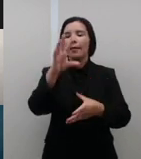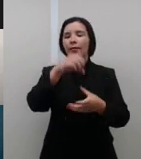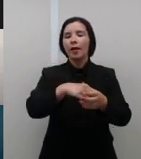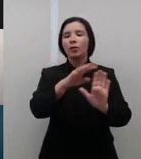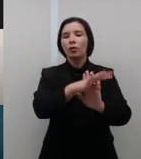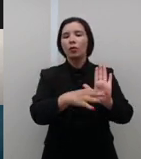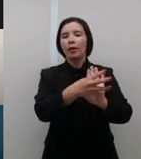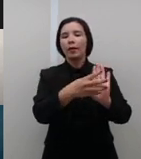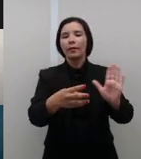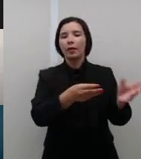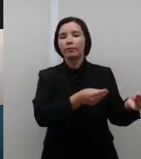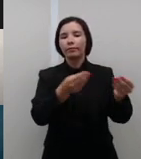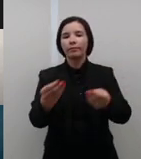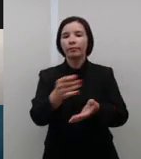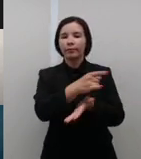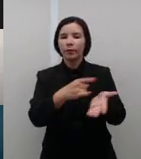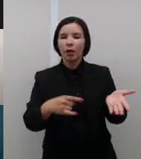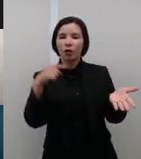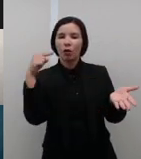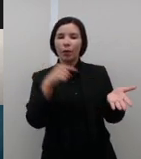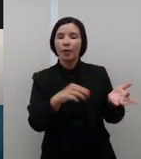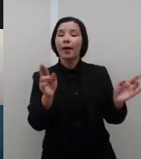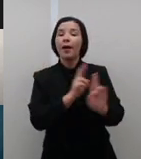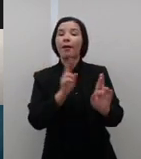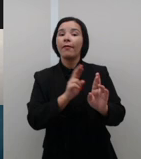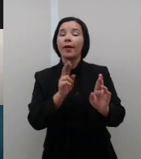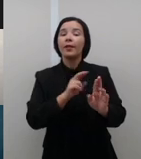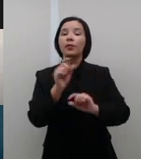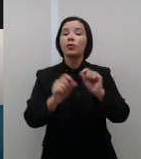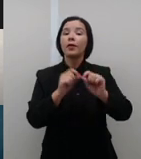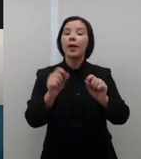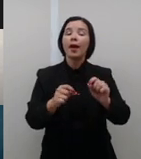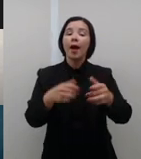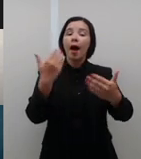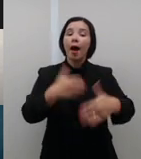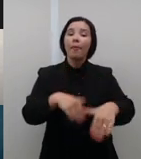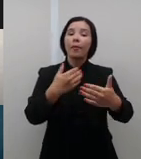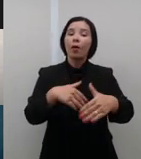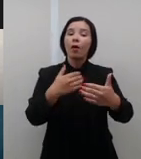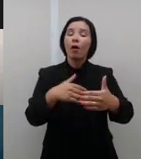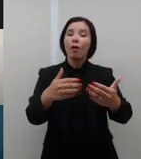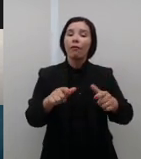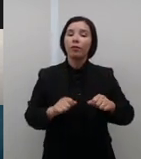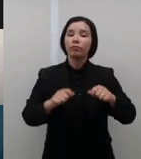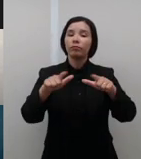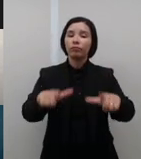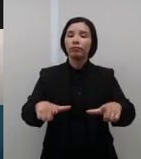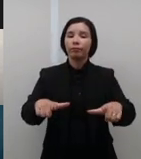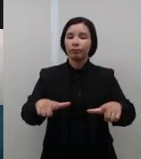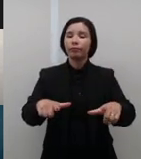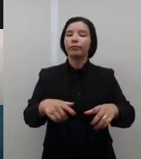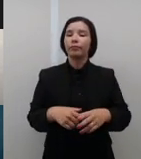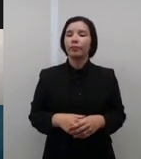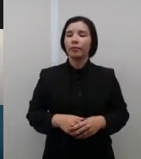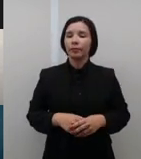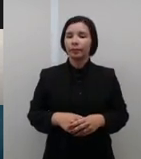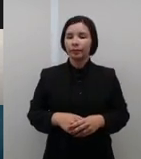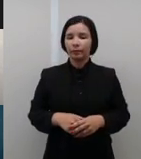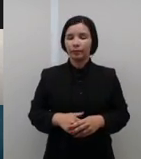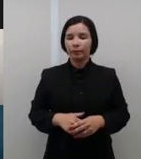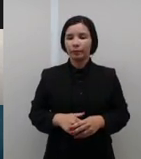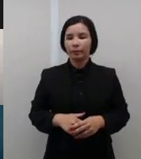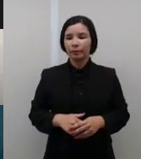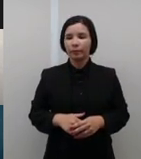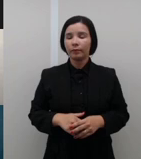da documentação referente à prova de títulos, devendo os demais itens obedecer os ditames do edital. No entanto,